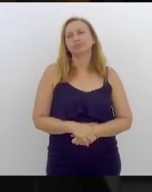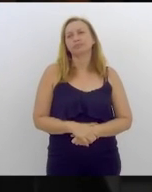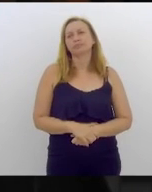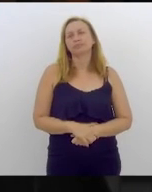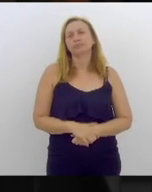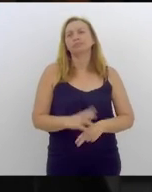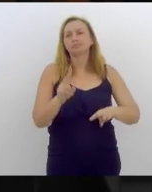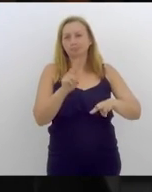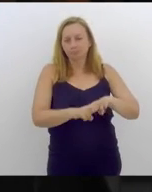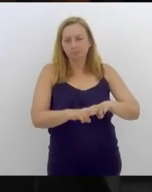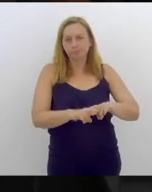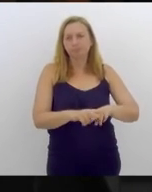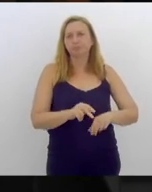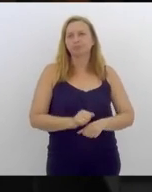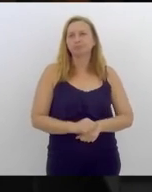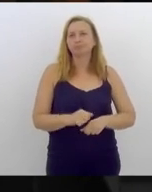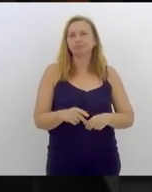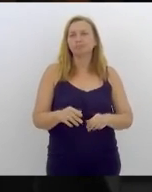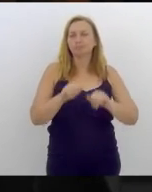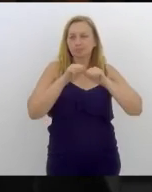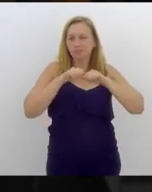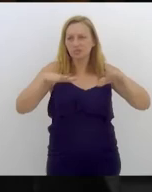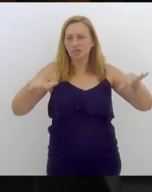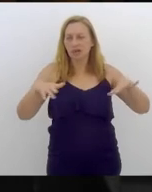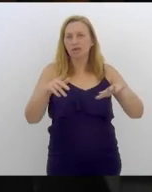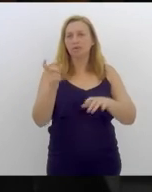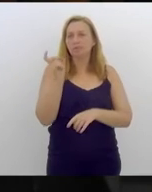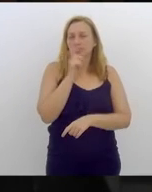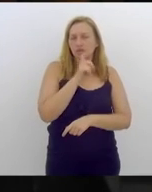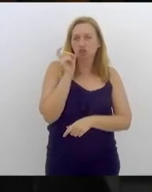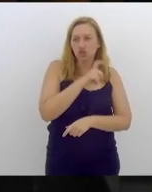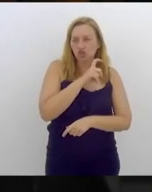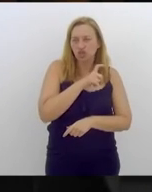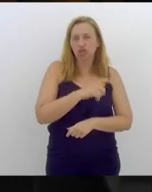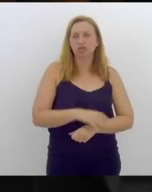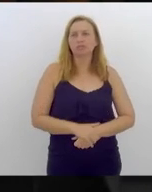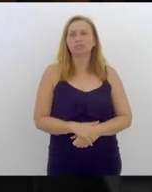foi preso por isso por espalhar mentiras por tentar disseminar